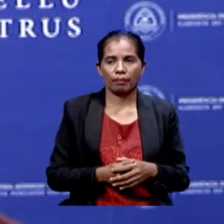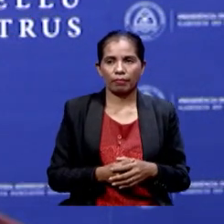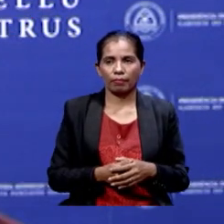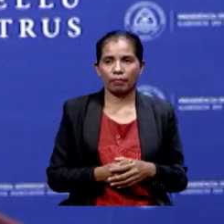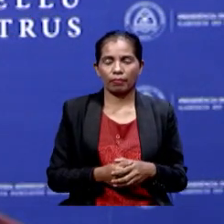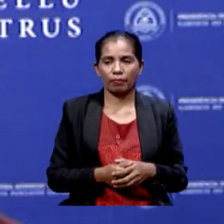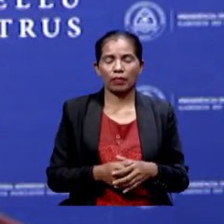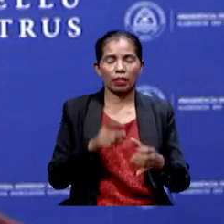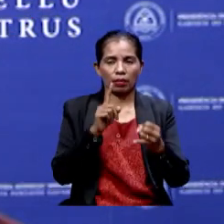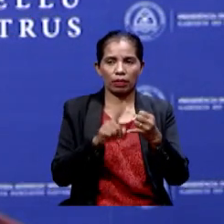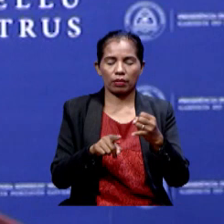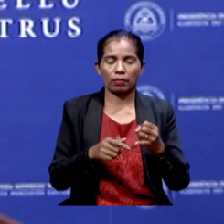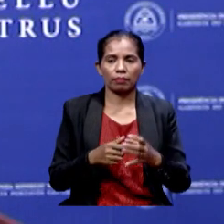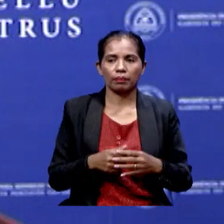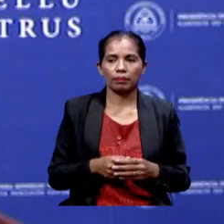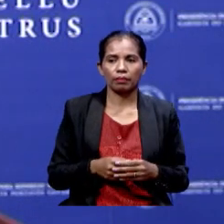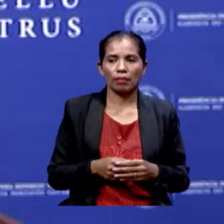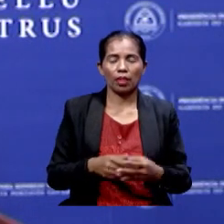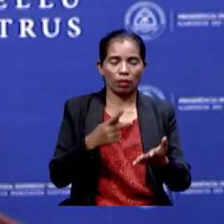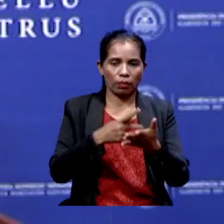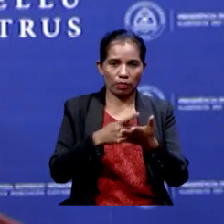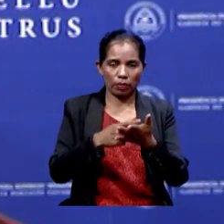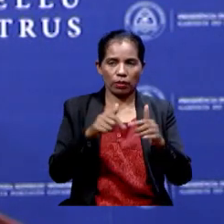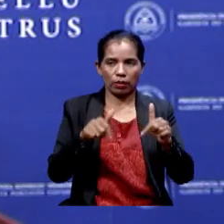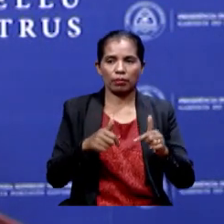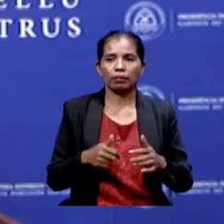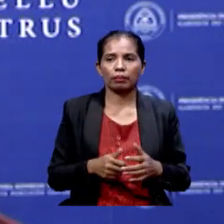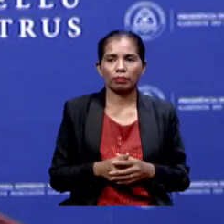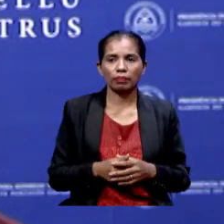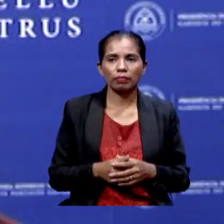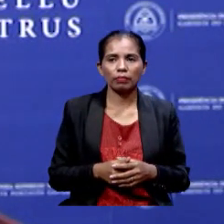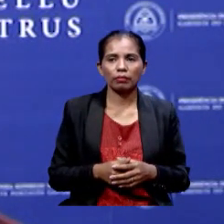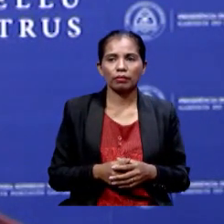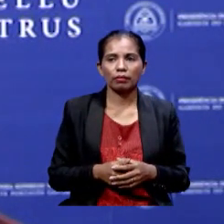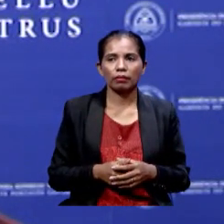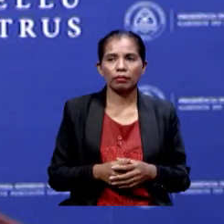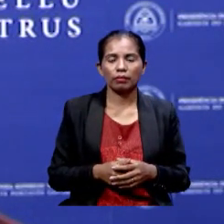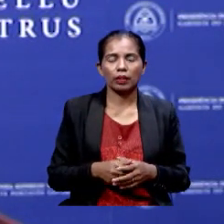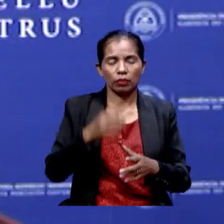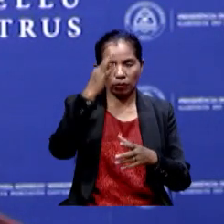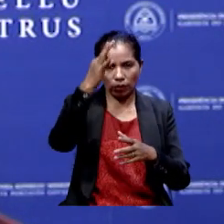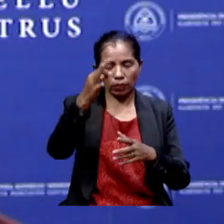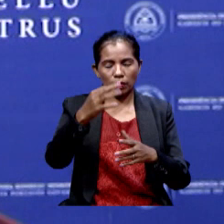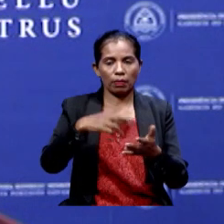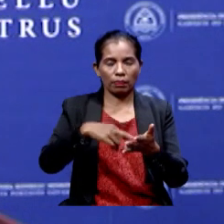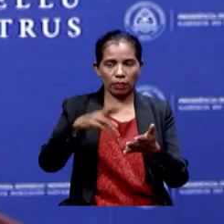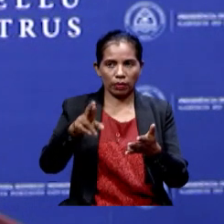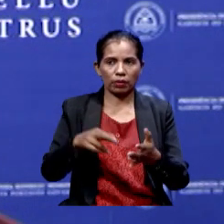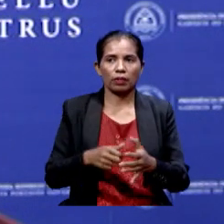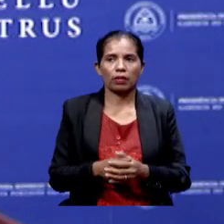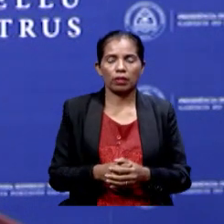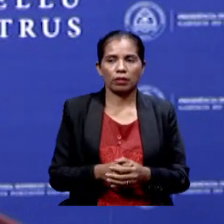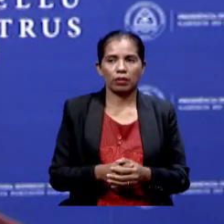E que os digo que a proposta de ANE, cara que a bombeirua passa, se aplica